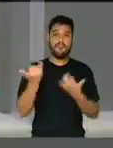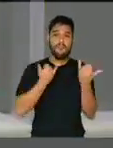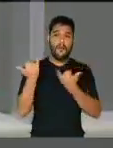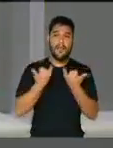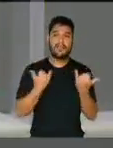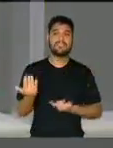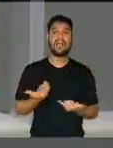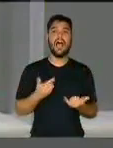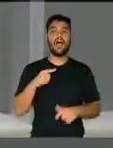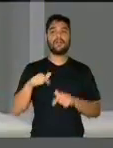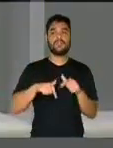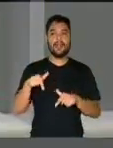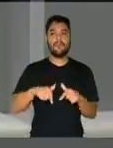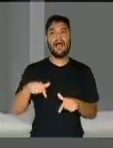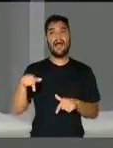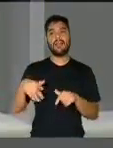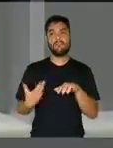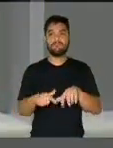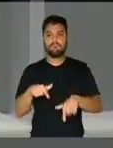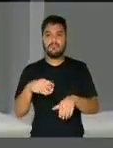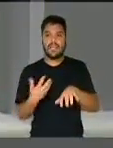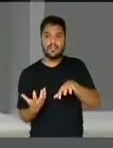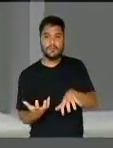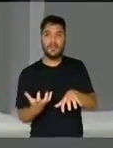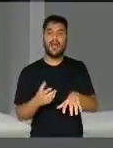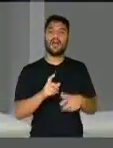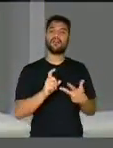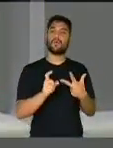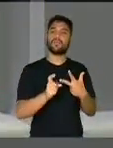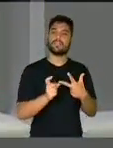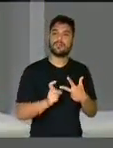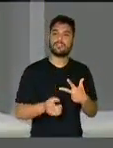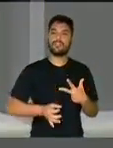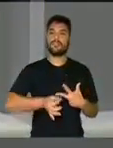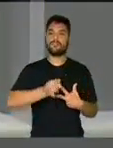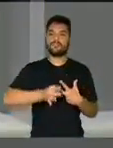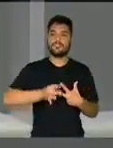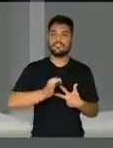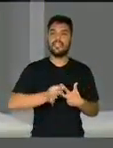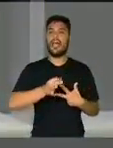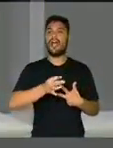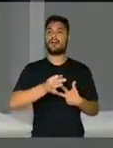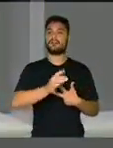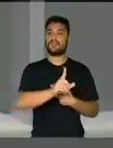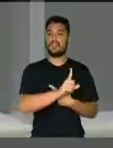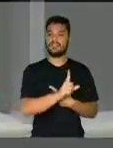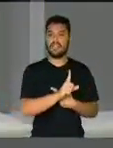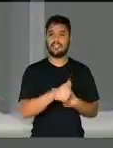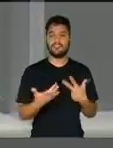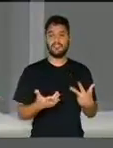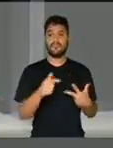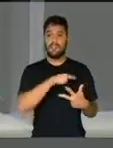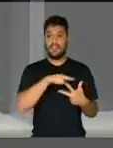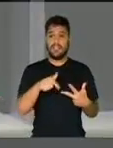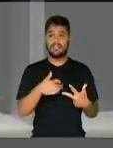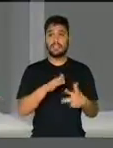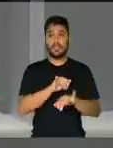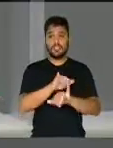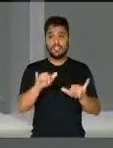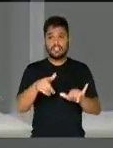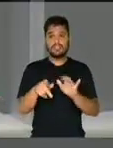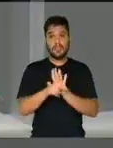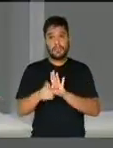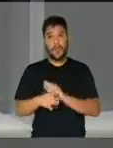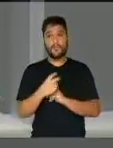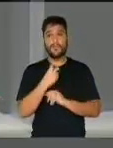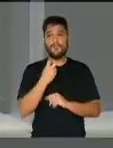no trabalho parlamentar, das ações do Executivo, das ações do Judiciário, e é muito importante essa manutenção.